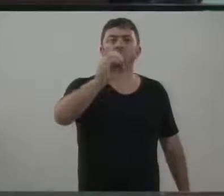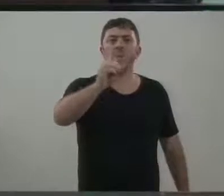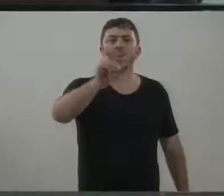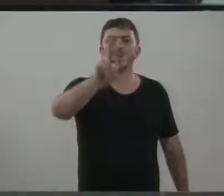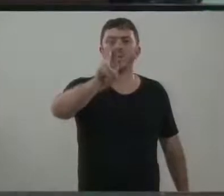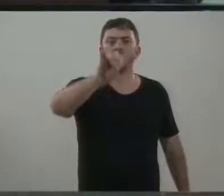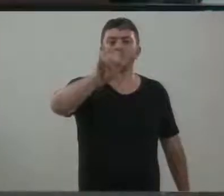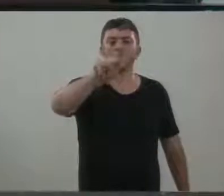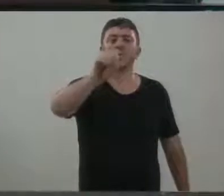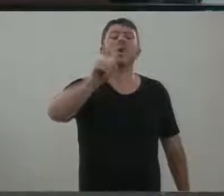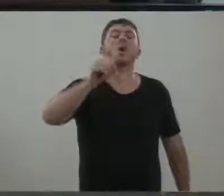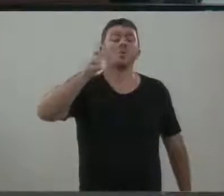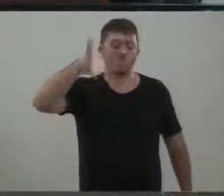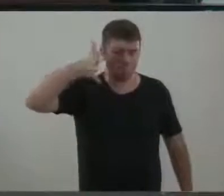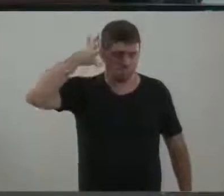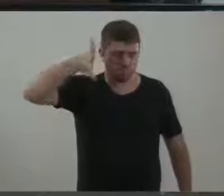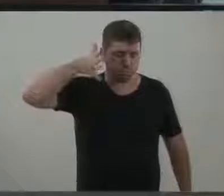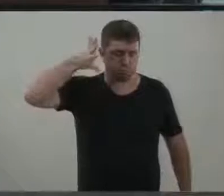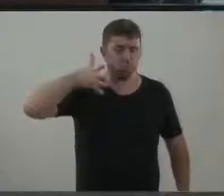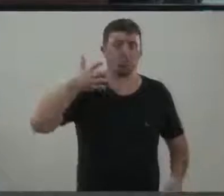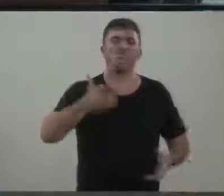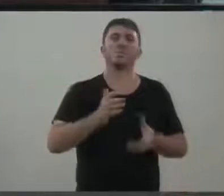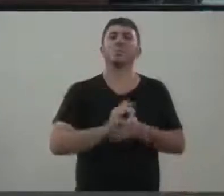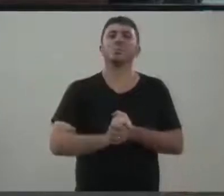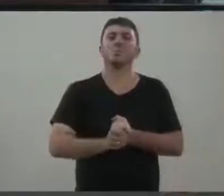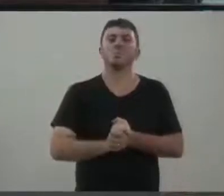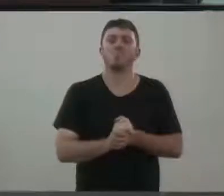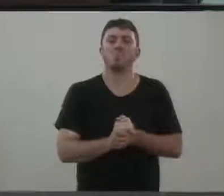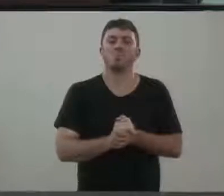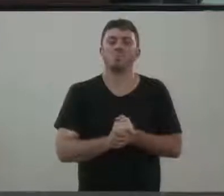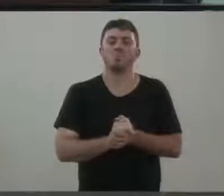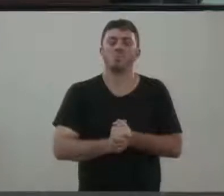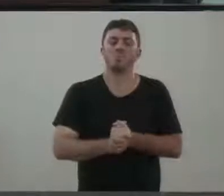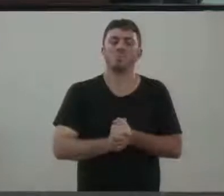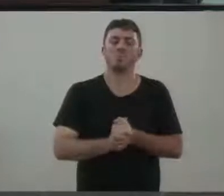Peço a palavra, senhor presidente. Com a palavra, vereador Rodrigo Paixão.